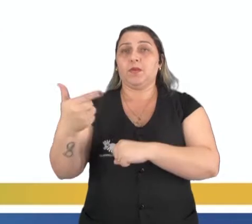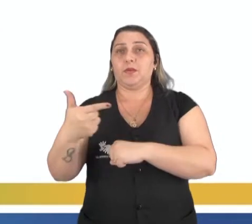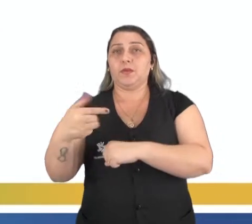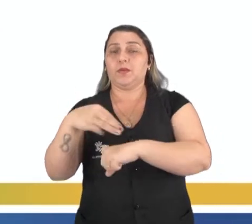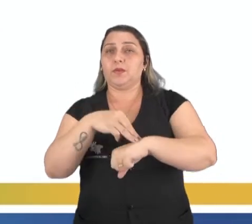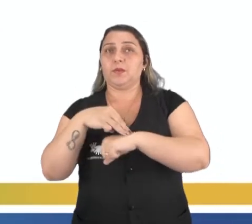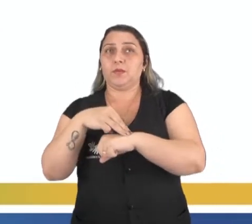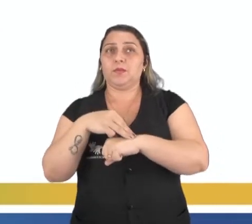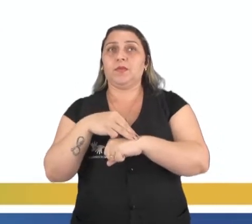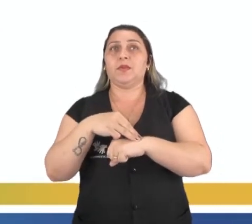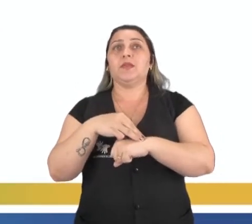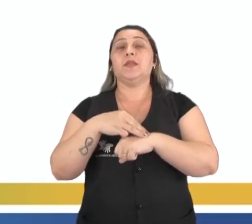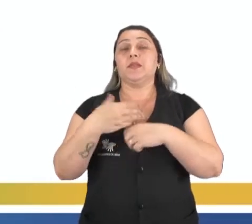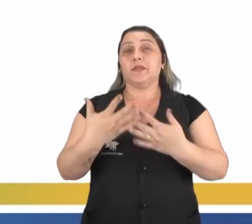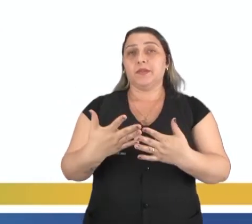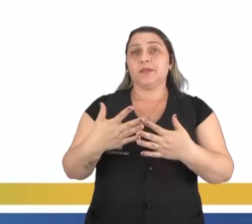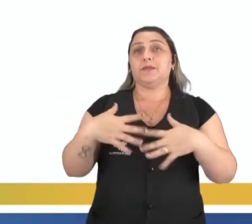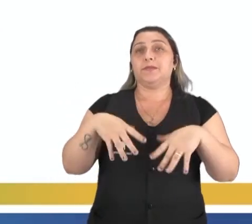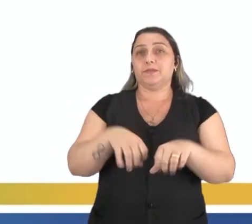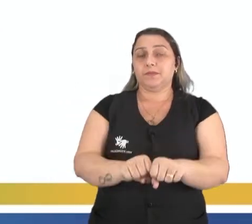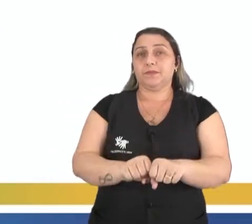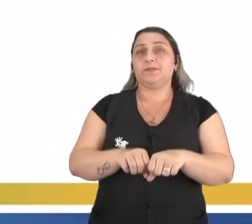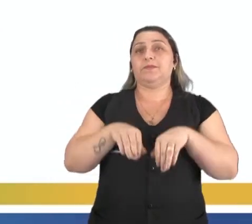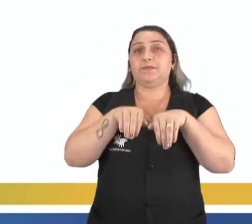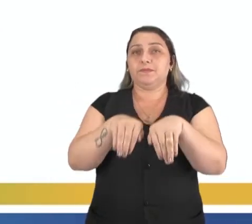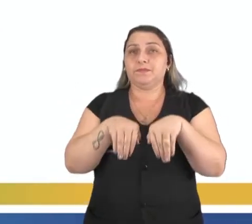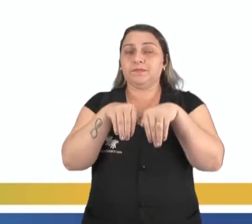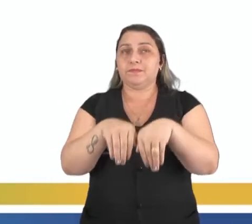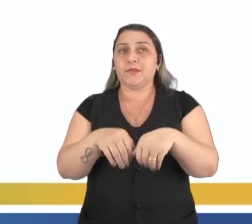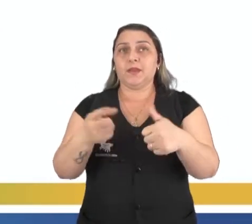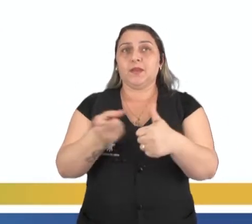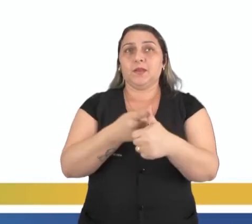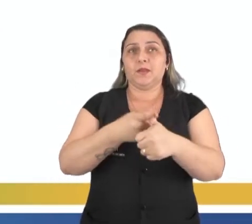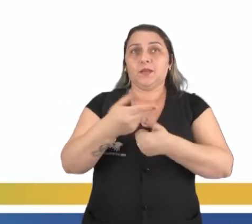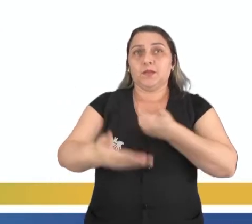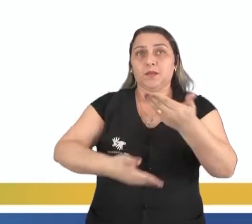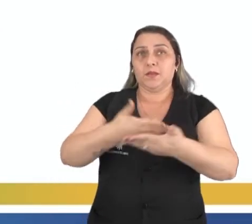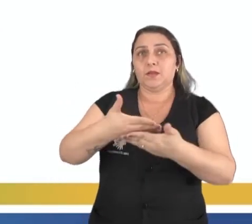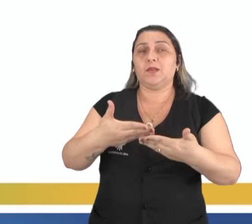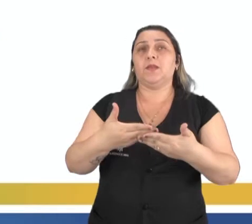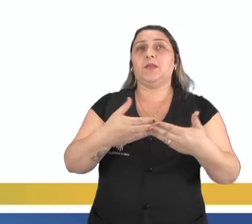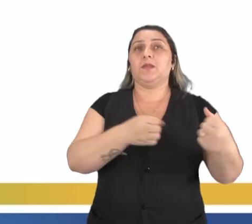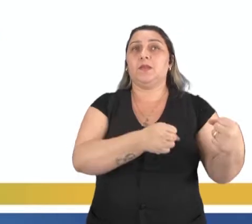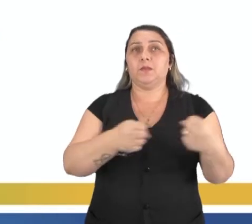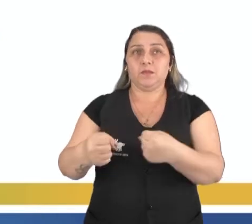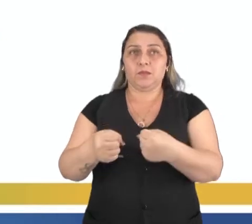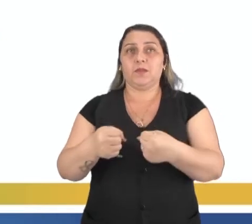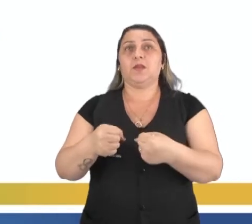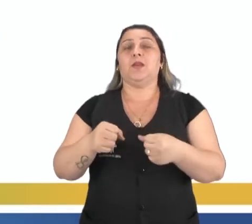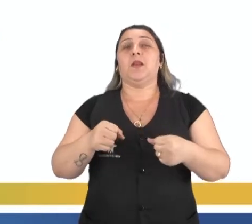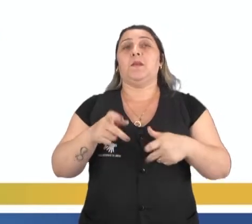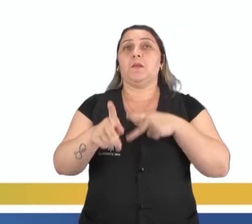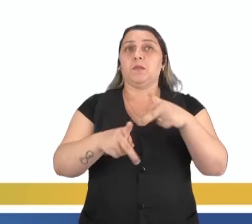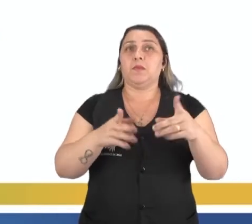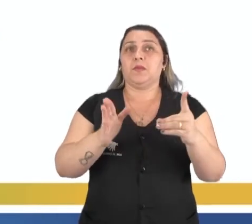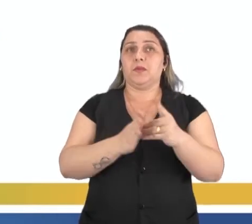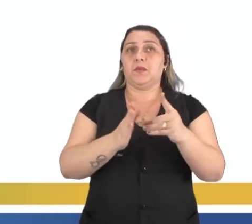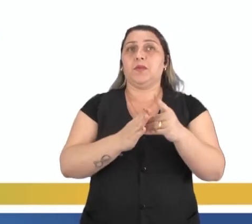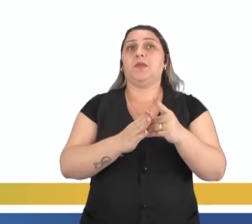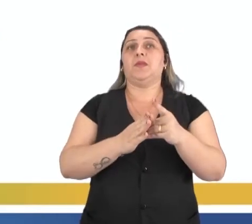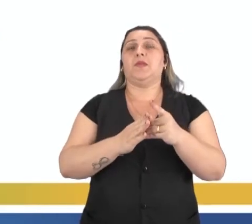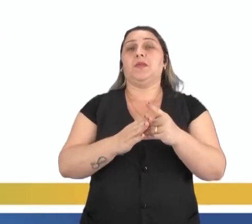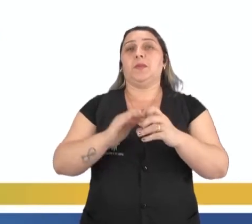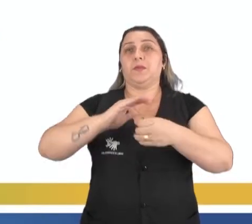momento nas transformações territoriais da Austrália. Primeiro, uma relação de poder, populações aborígenes e